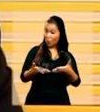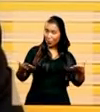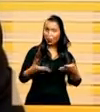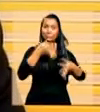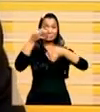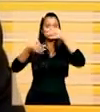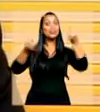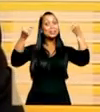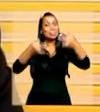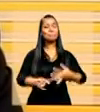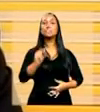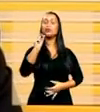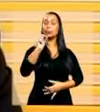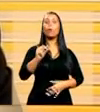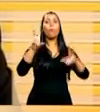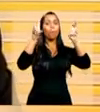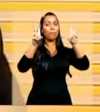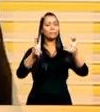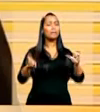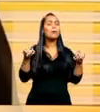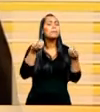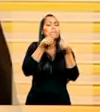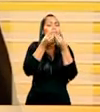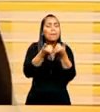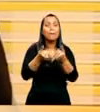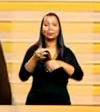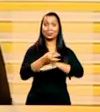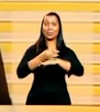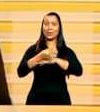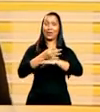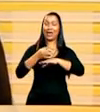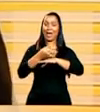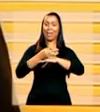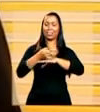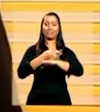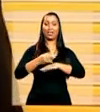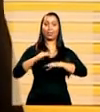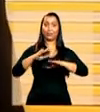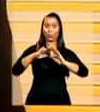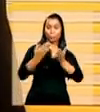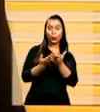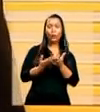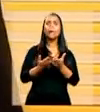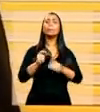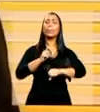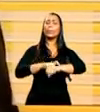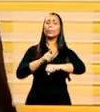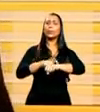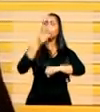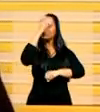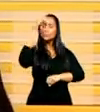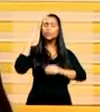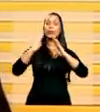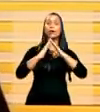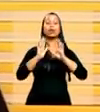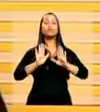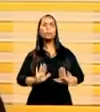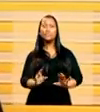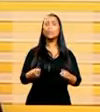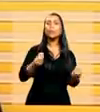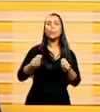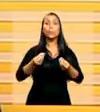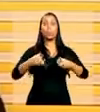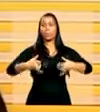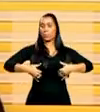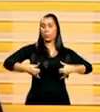E hoje o ponto de vista falando sobre um assunto delicioso que são as férias escolares, aquele momento do ano em que as crianças ficam em casa